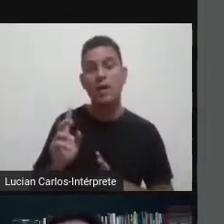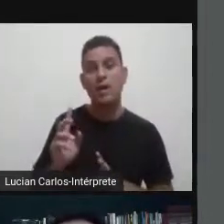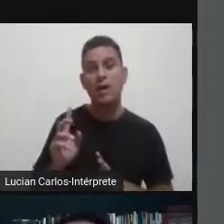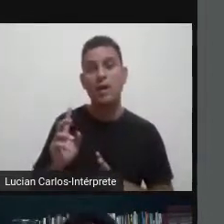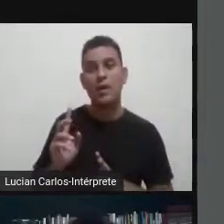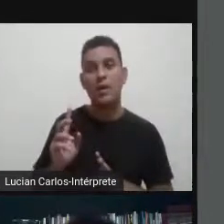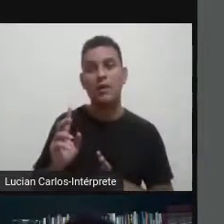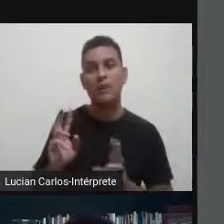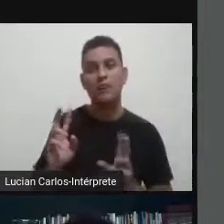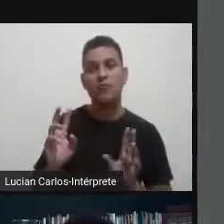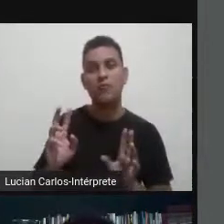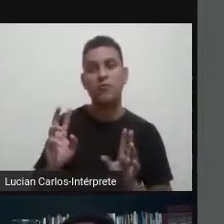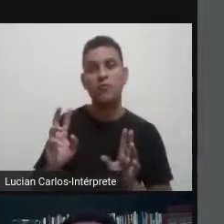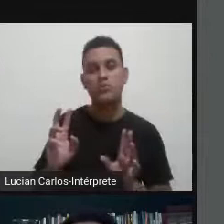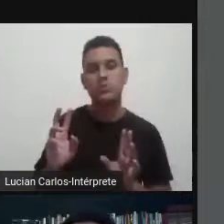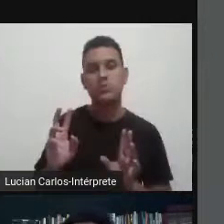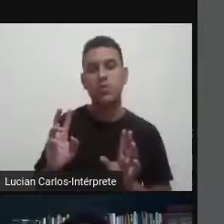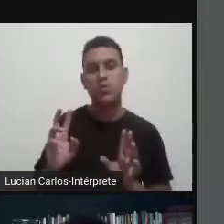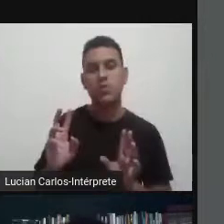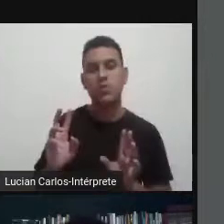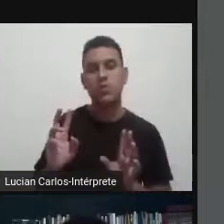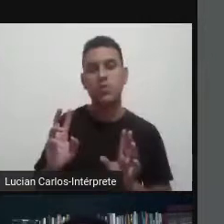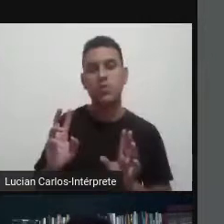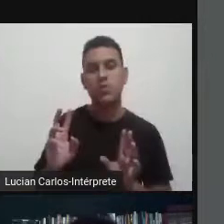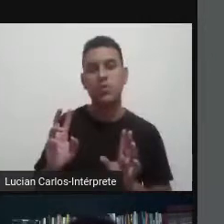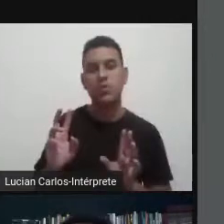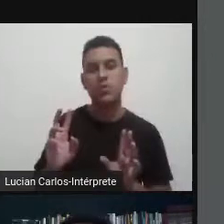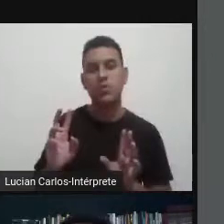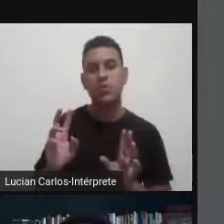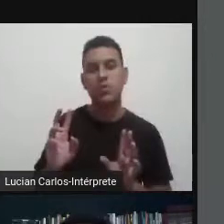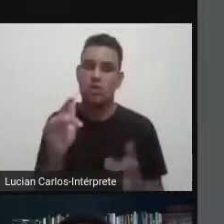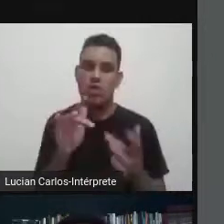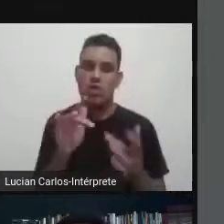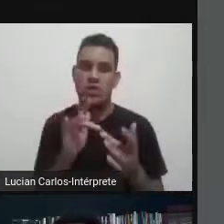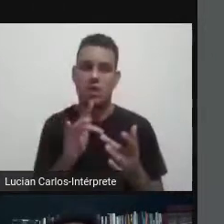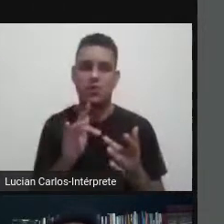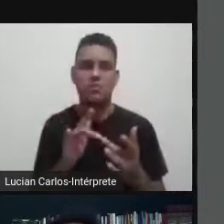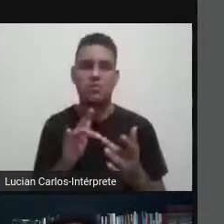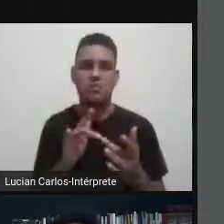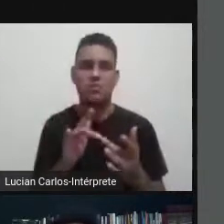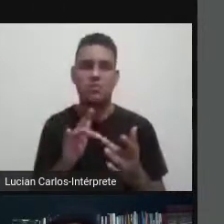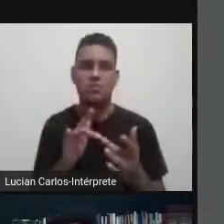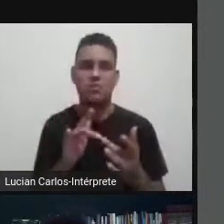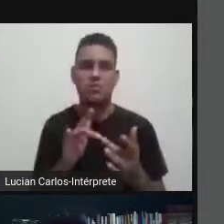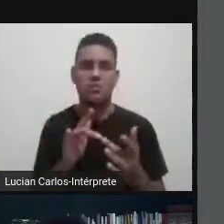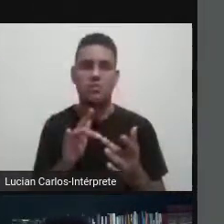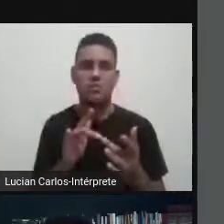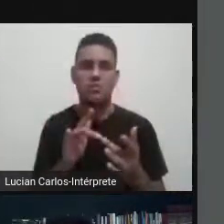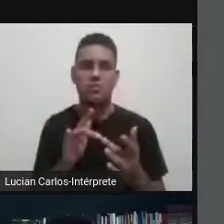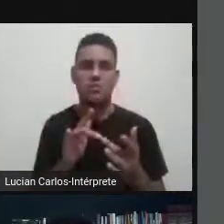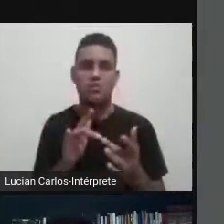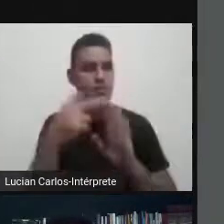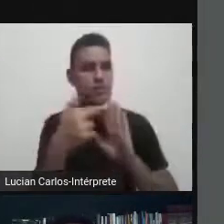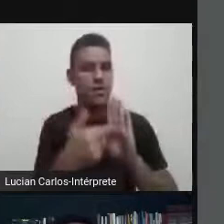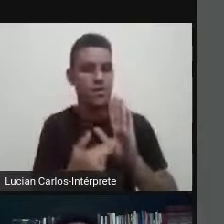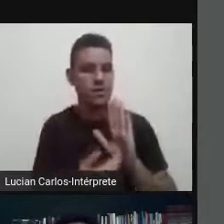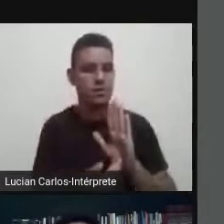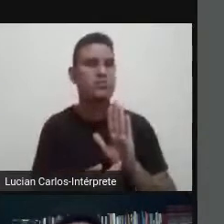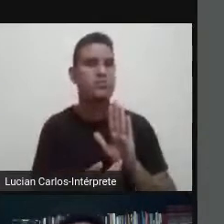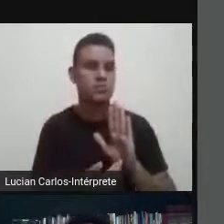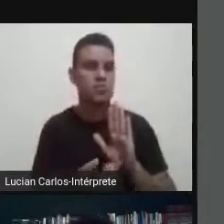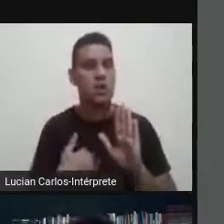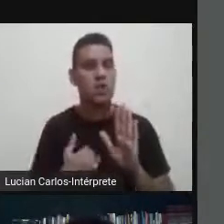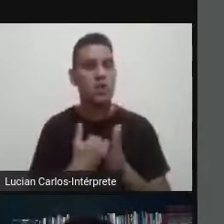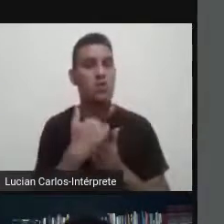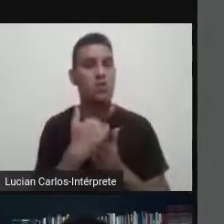ser voltado para esses alunos não contemplados, né, sem acesso à internet, essa regra, digamos assim, ela passou a